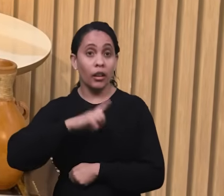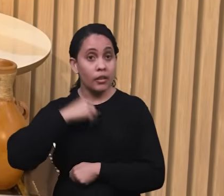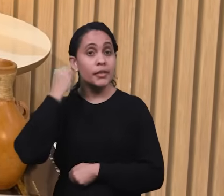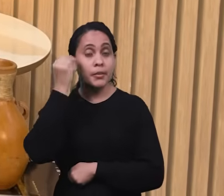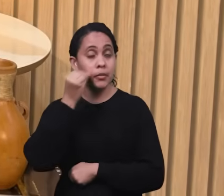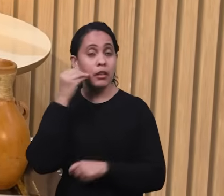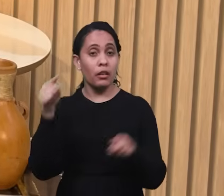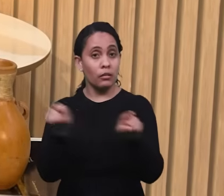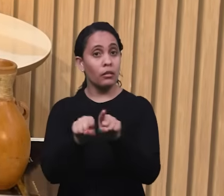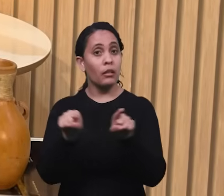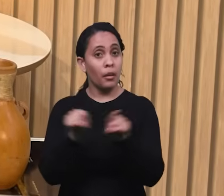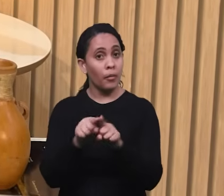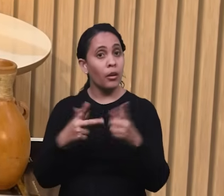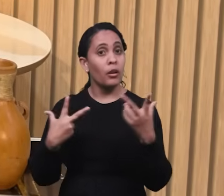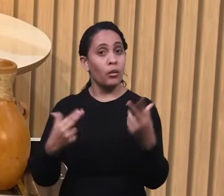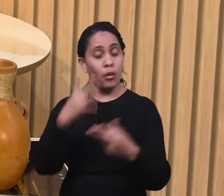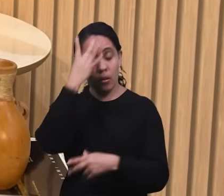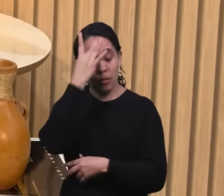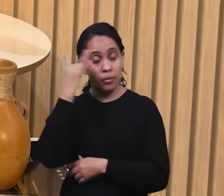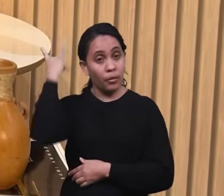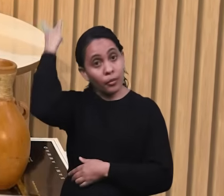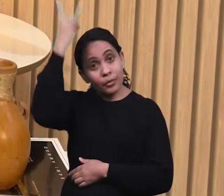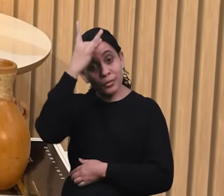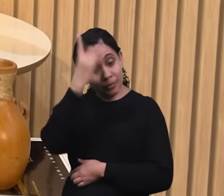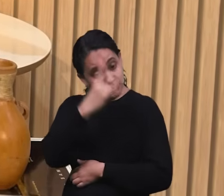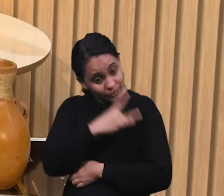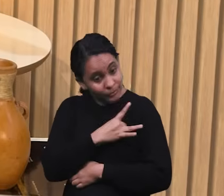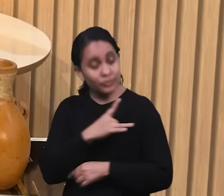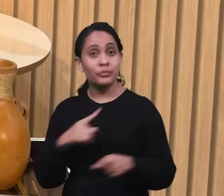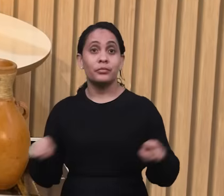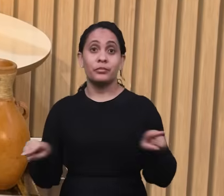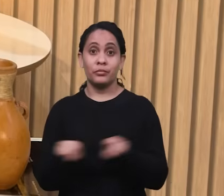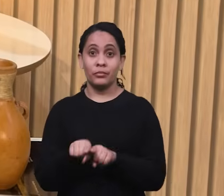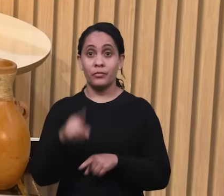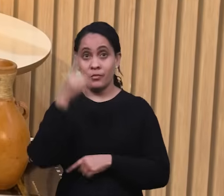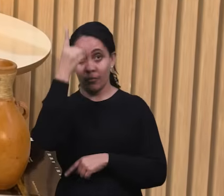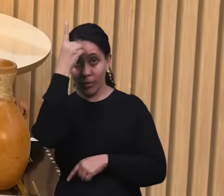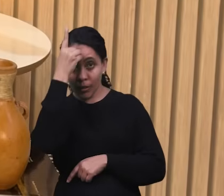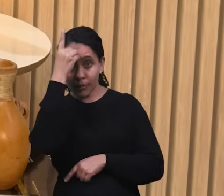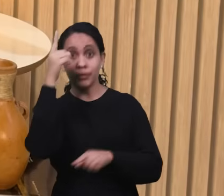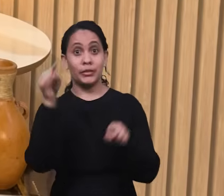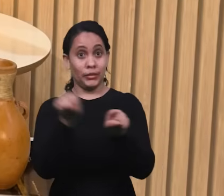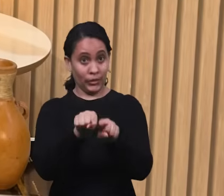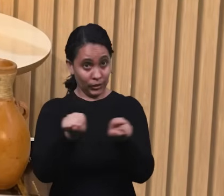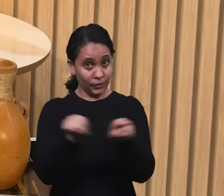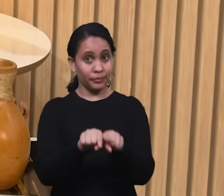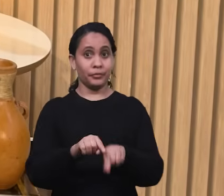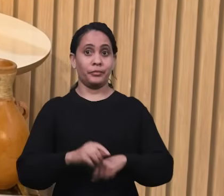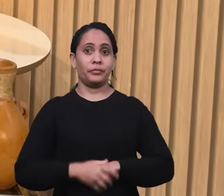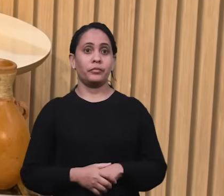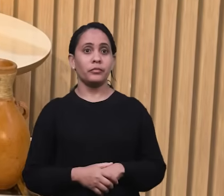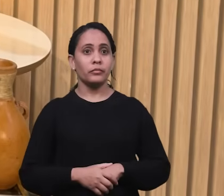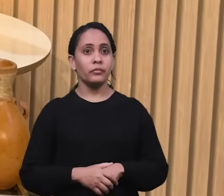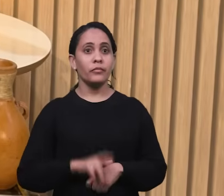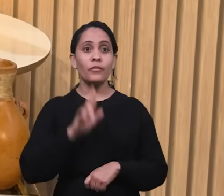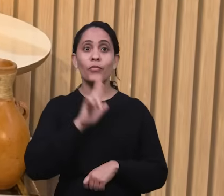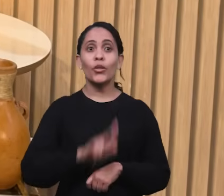Espírito Santo, dons espirituais, tem. Isso não é, de forma